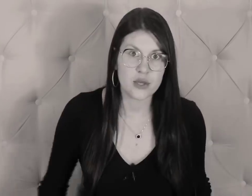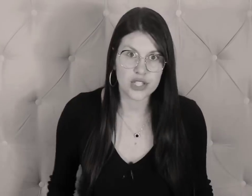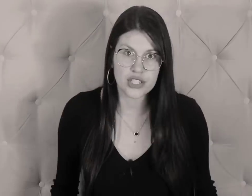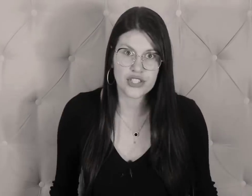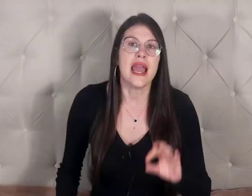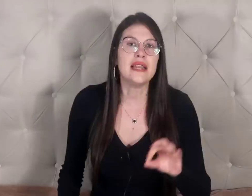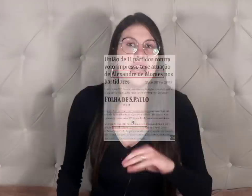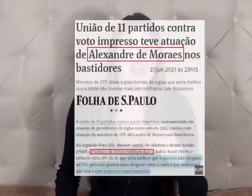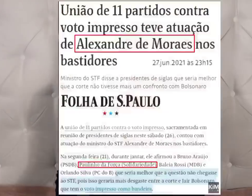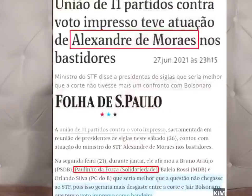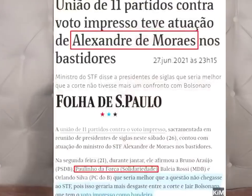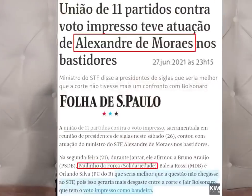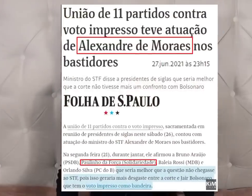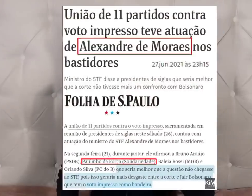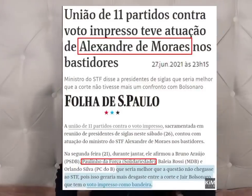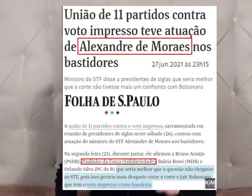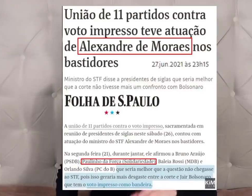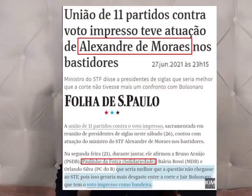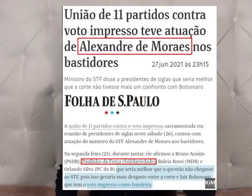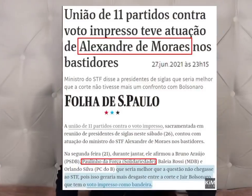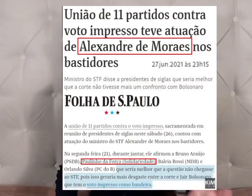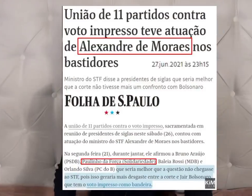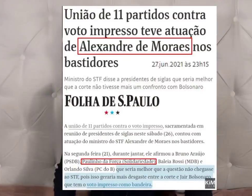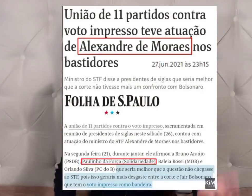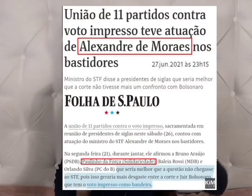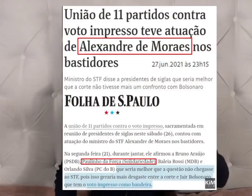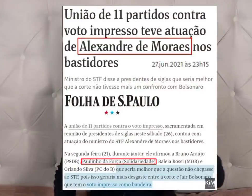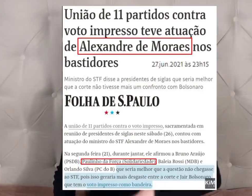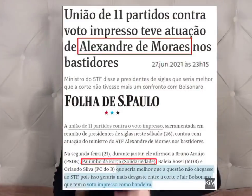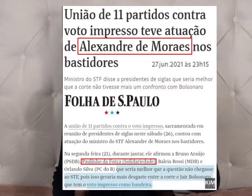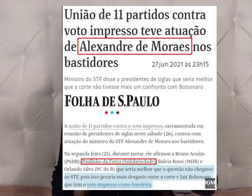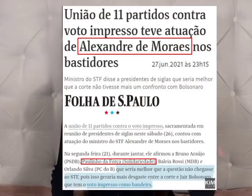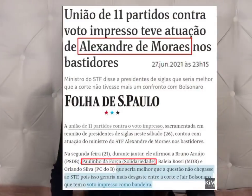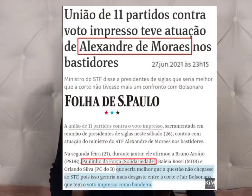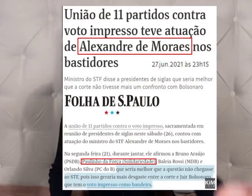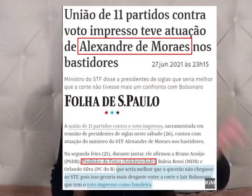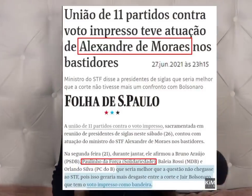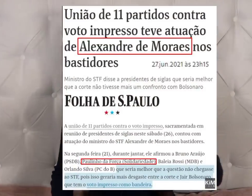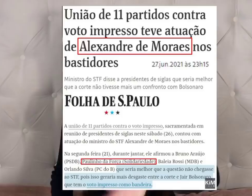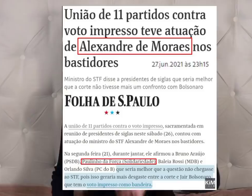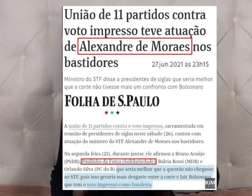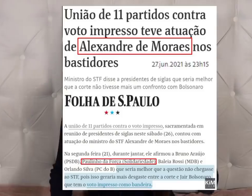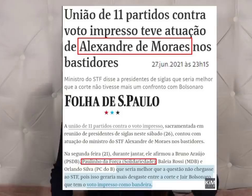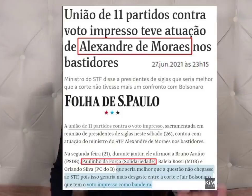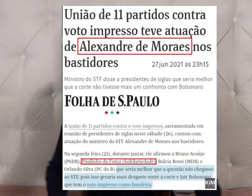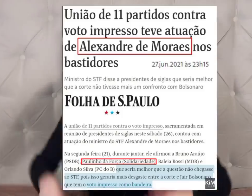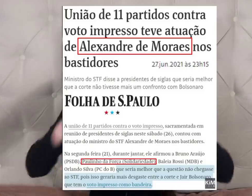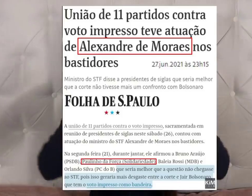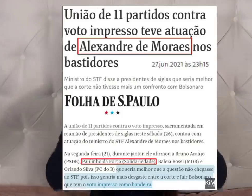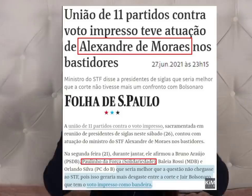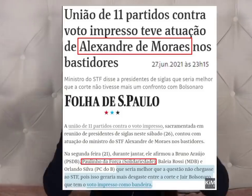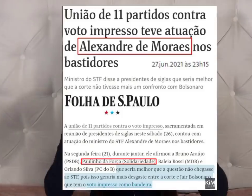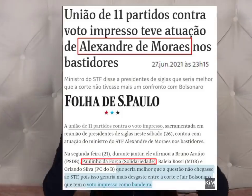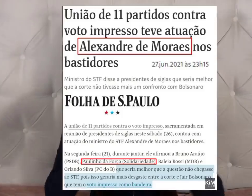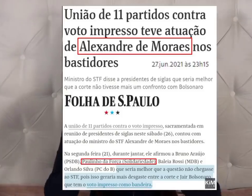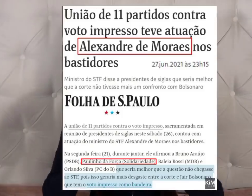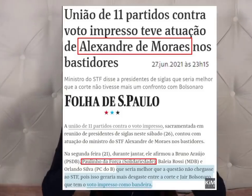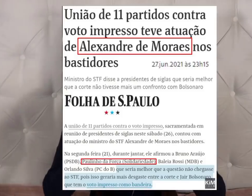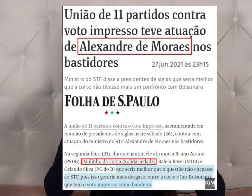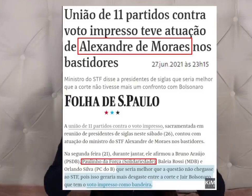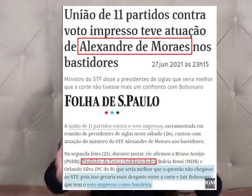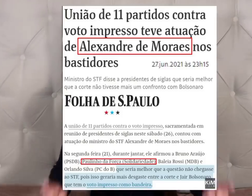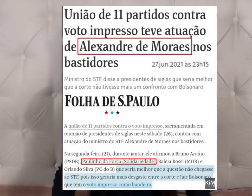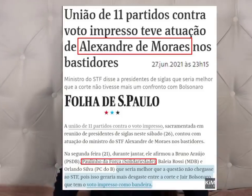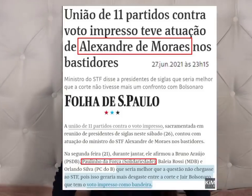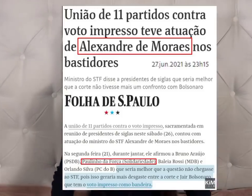esquece disso, seu Xande, ele teria afirmado a Bruna Araújo do PSDB, Baleia Rossi do MDB, Orlando Silva do PCdoB e a Paulinho da